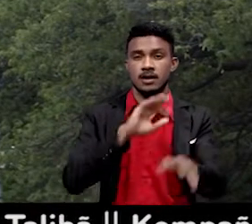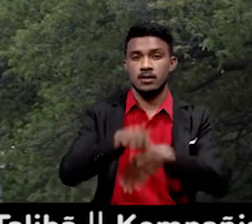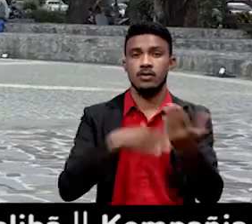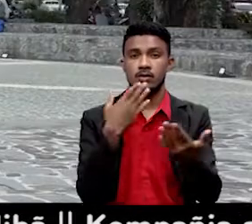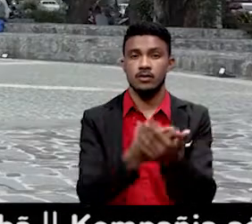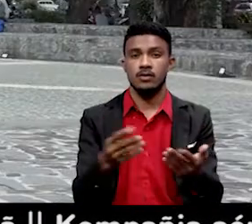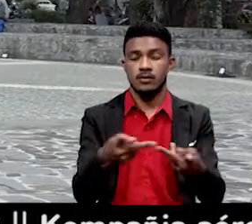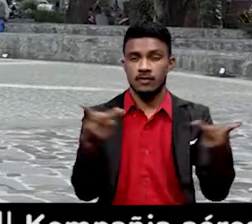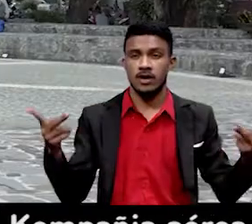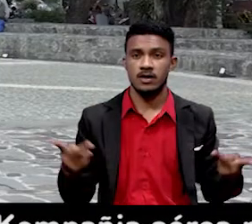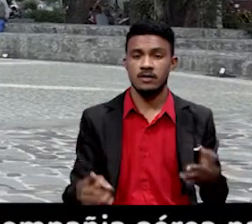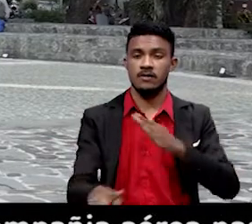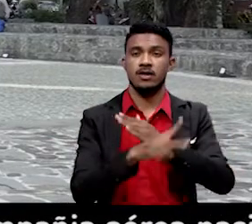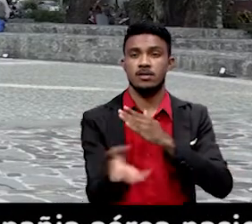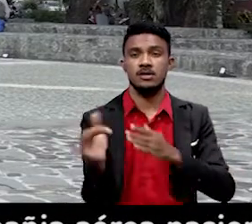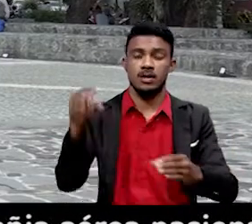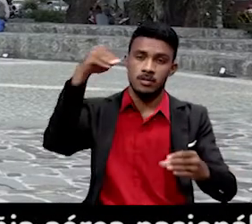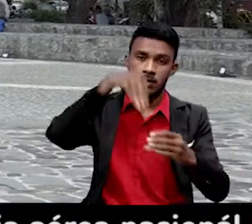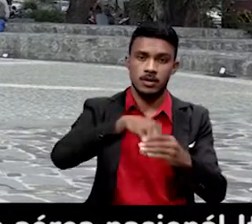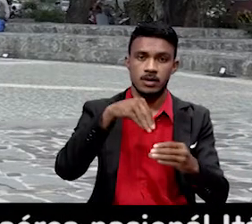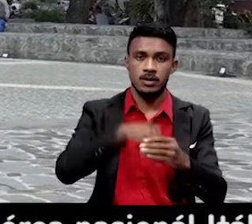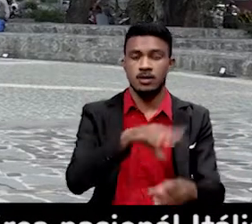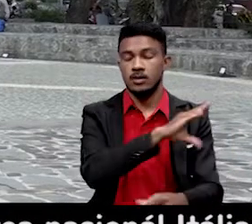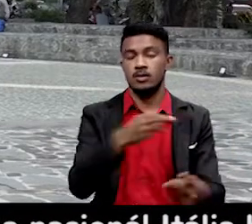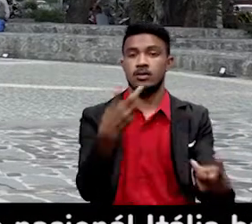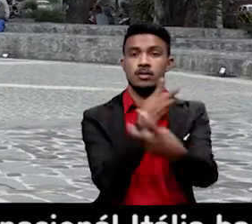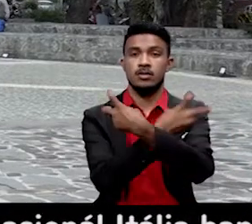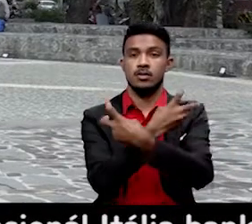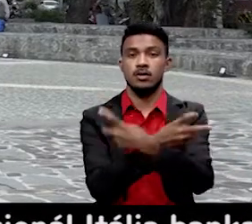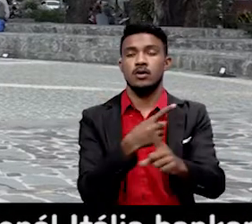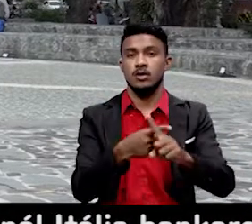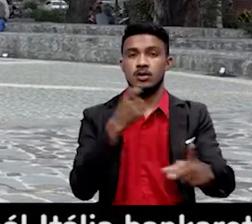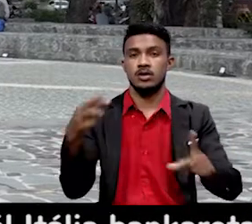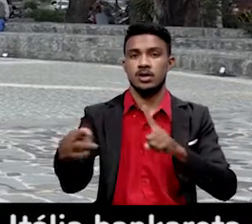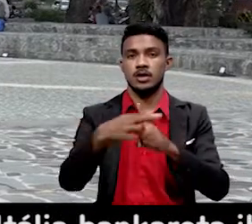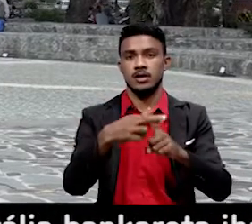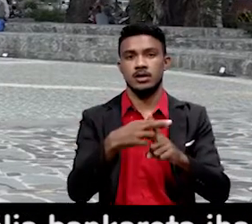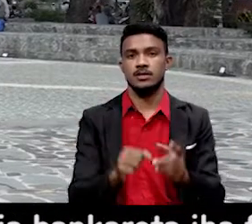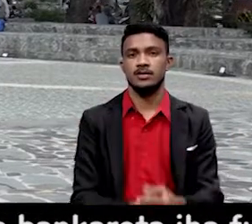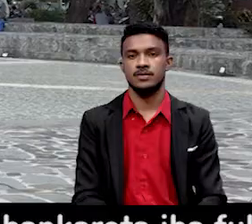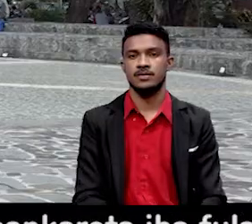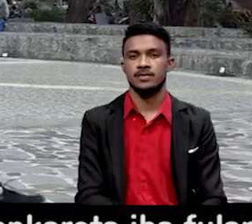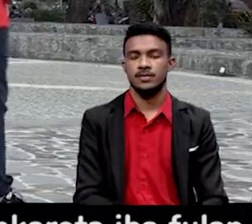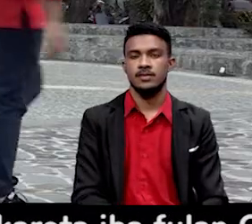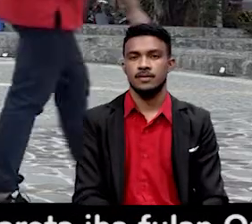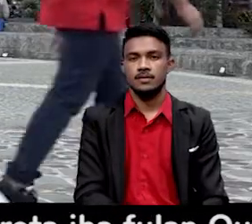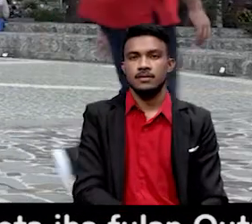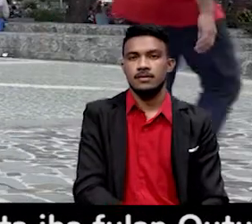a coiba, no se dá o calibre roto restos mortais russe massacre Santa Cruz.